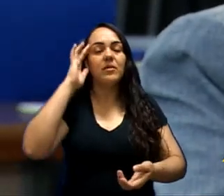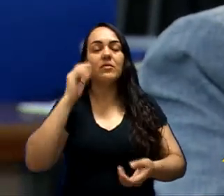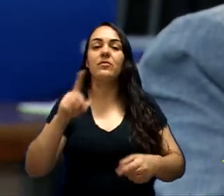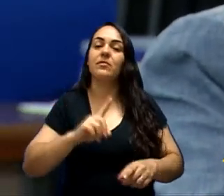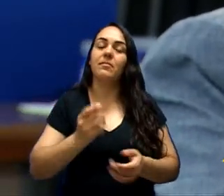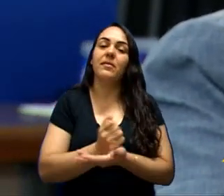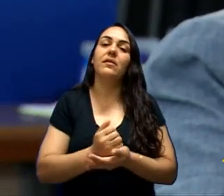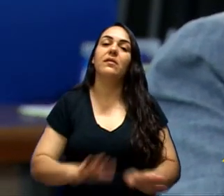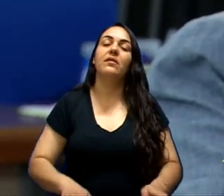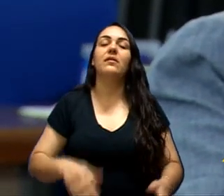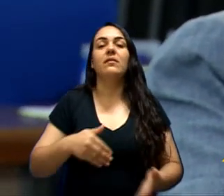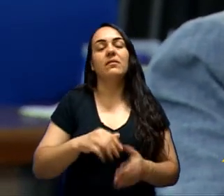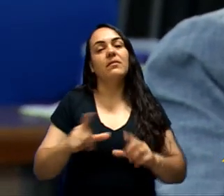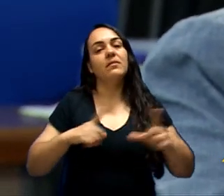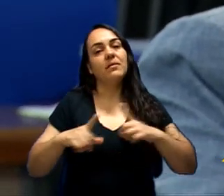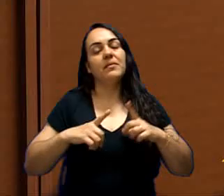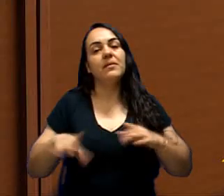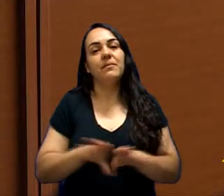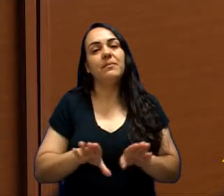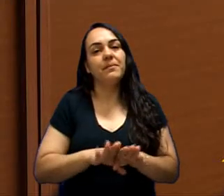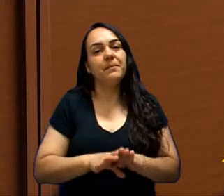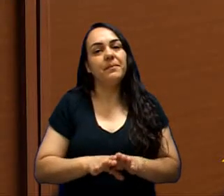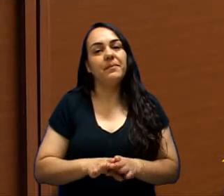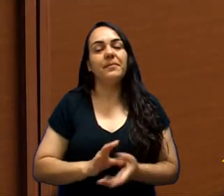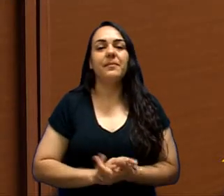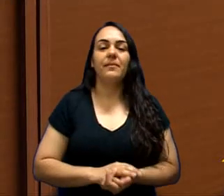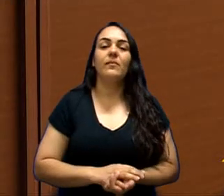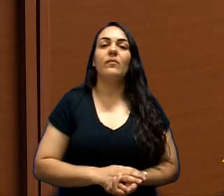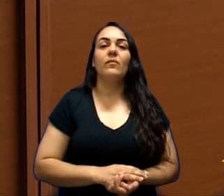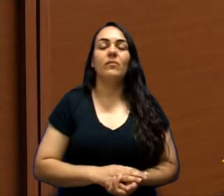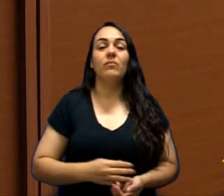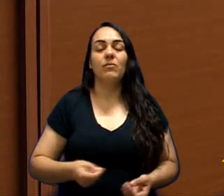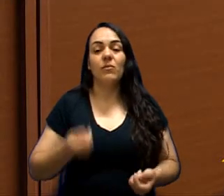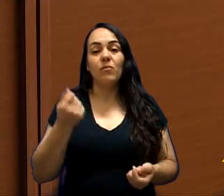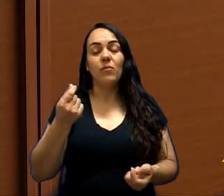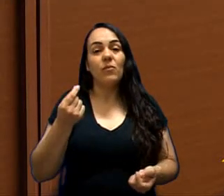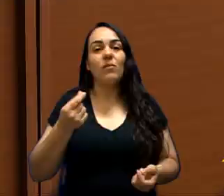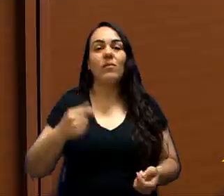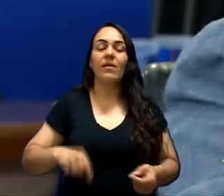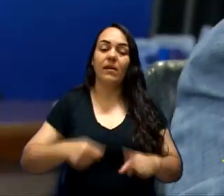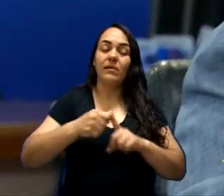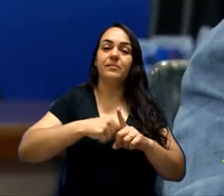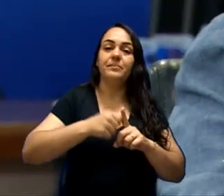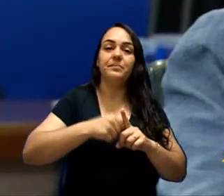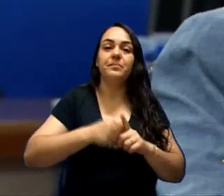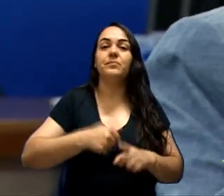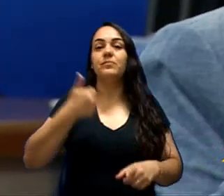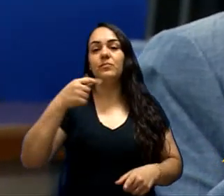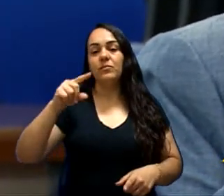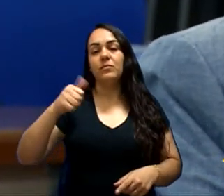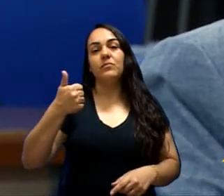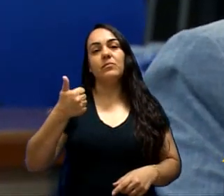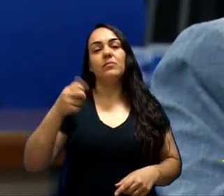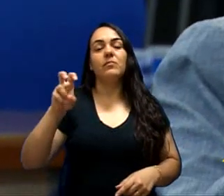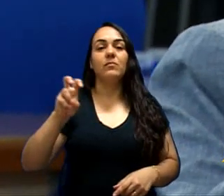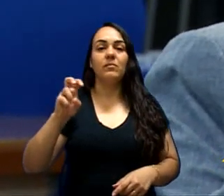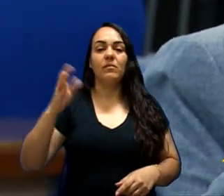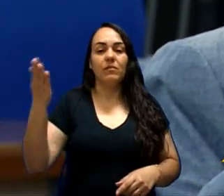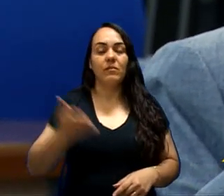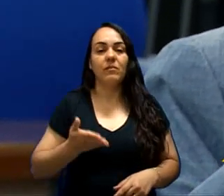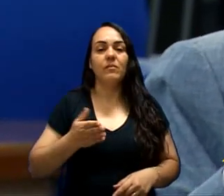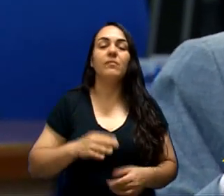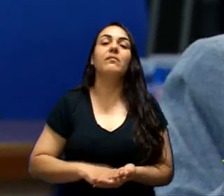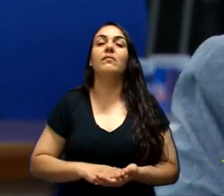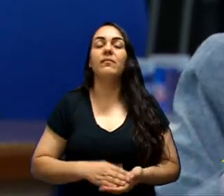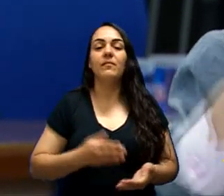Sorocaba custa 3 milhões por mês. Custa 3 milhões por mês, 1 milhão e meio cada ano, por ano, e